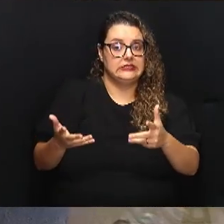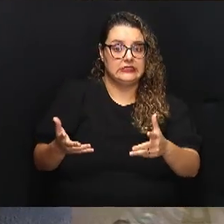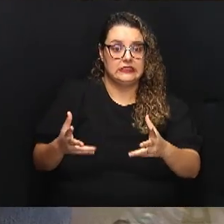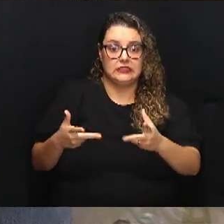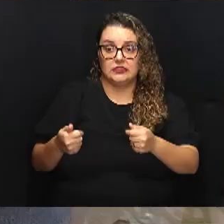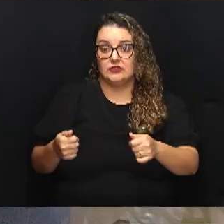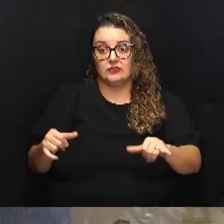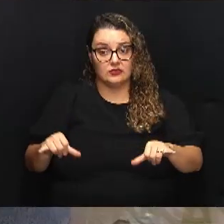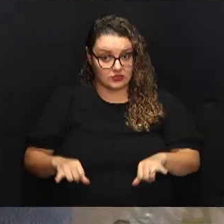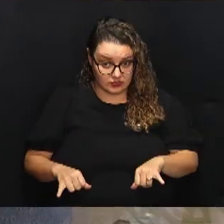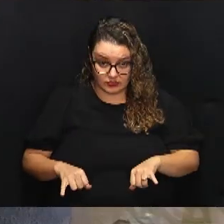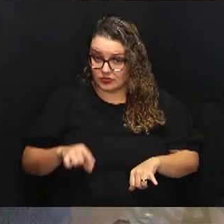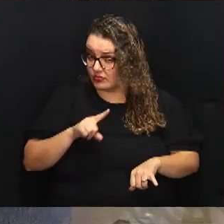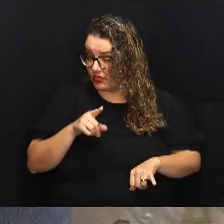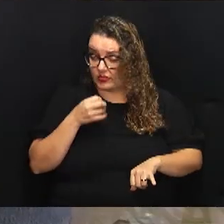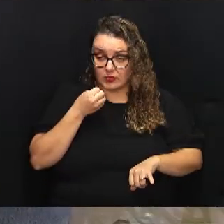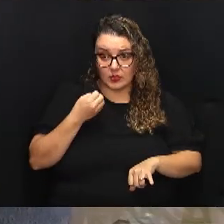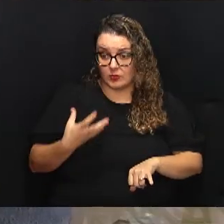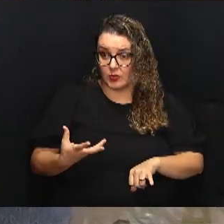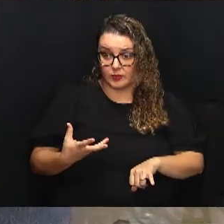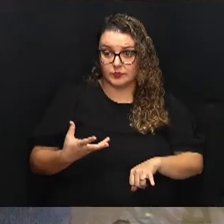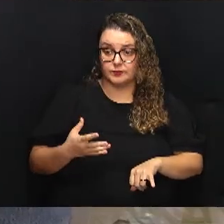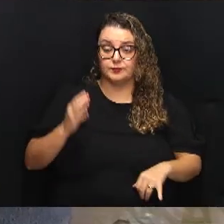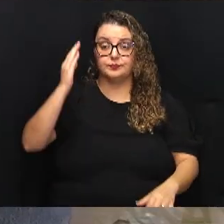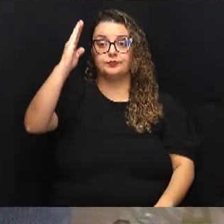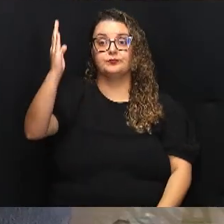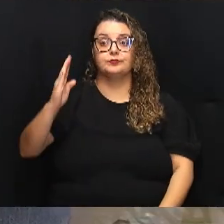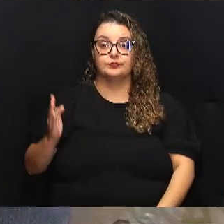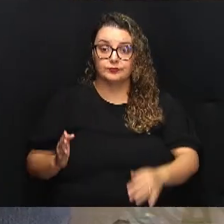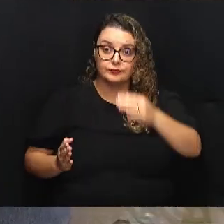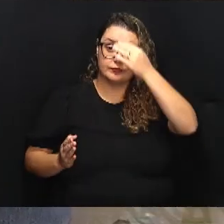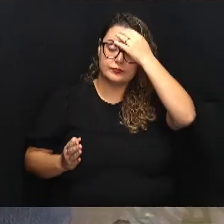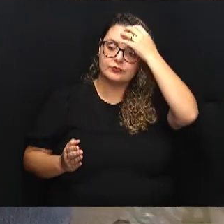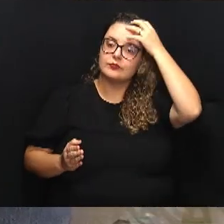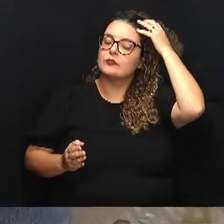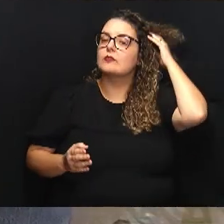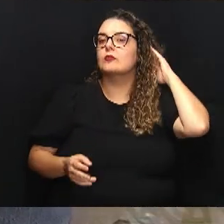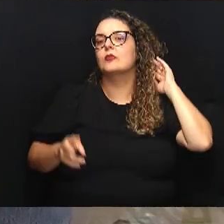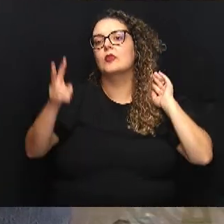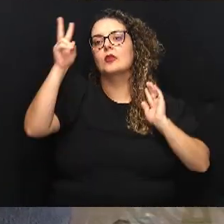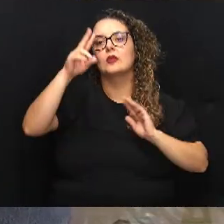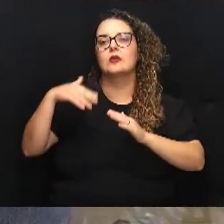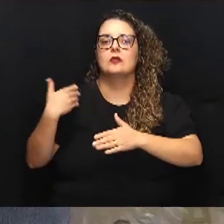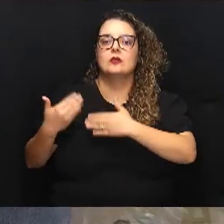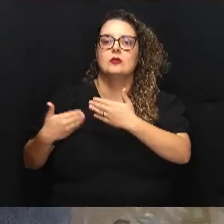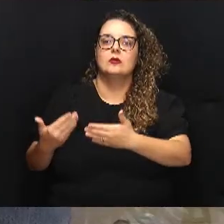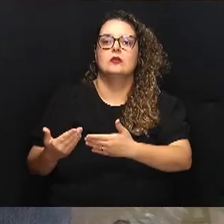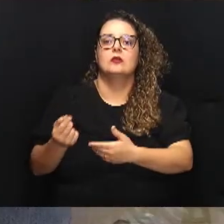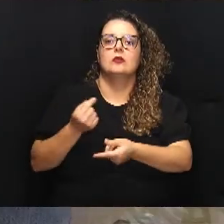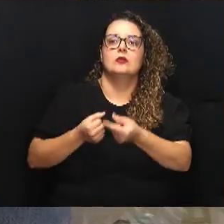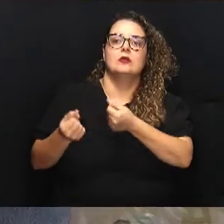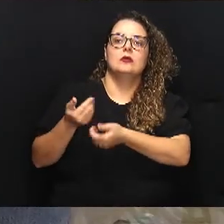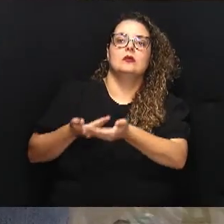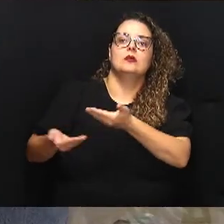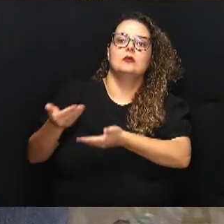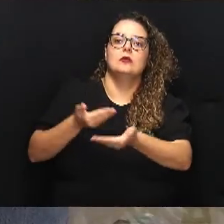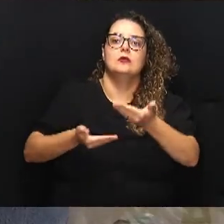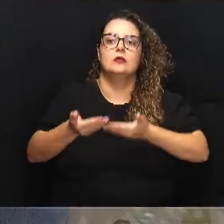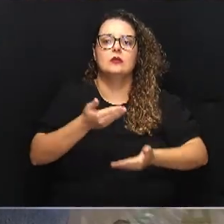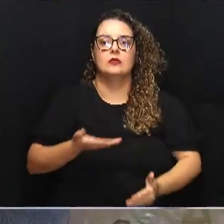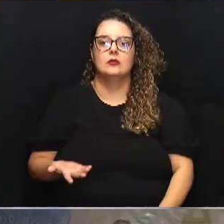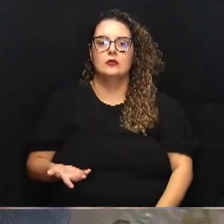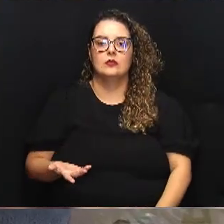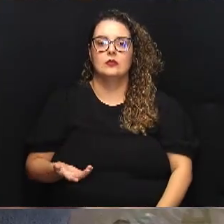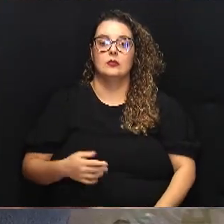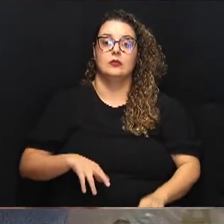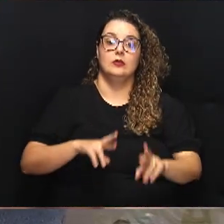machuca, o que não é bom. E o Brasil, por historicamente ser um país de negociação, o que se espera,